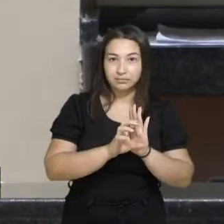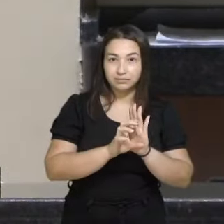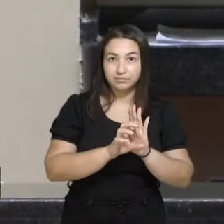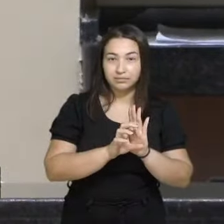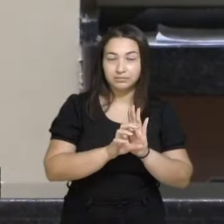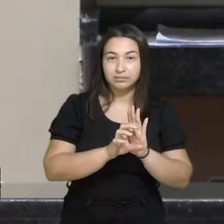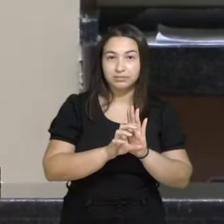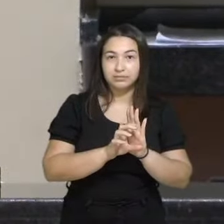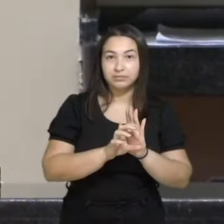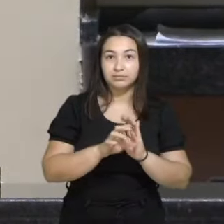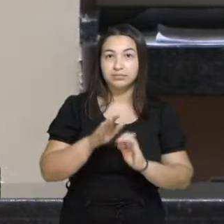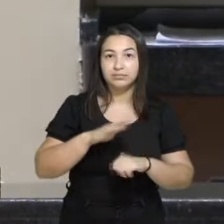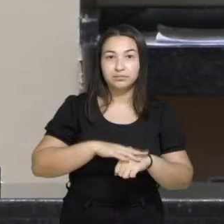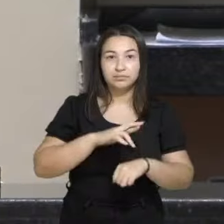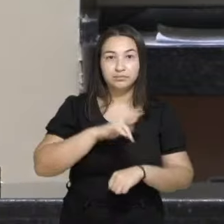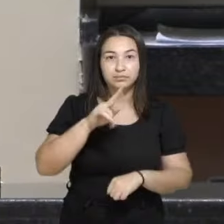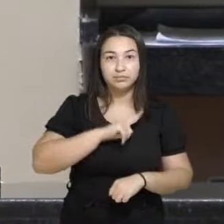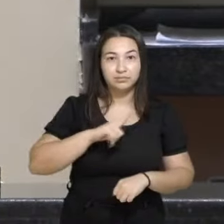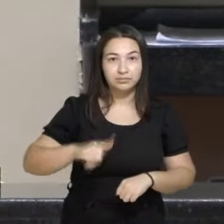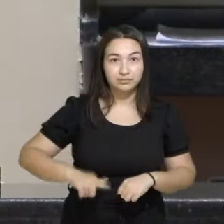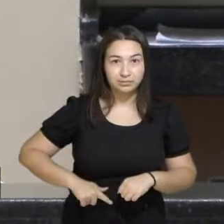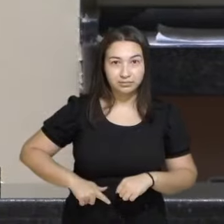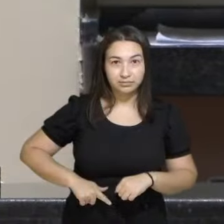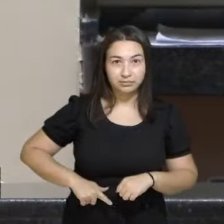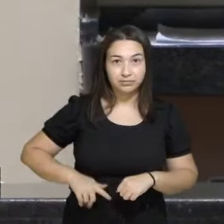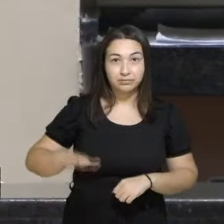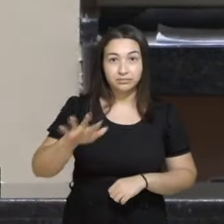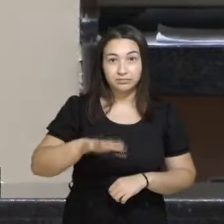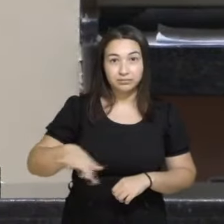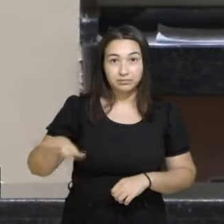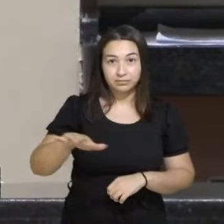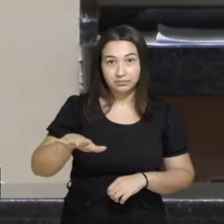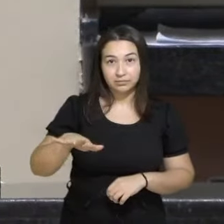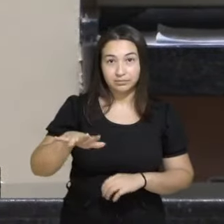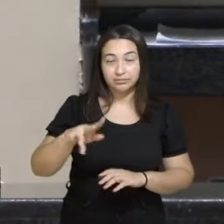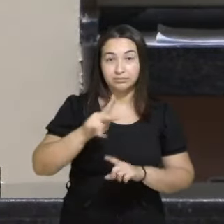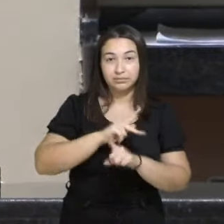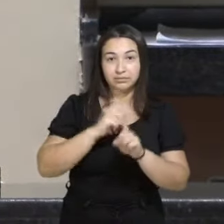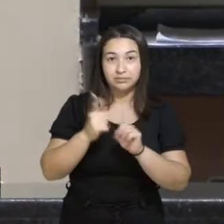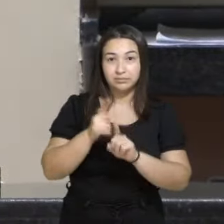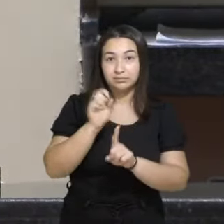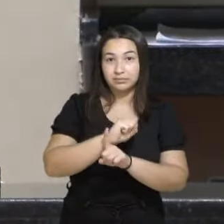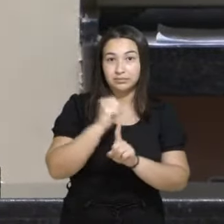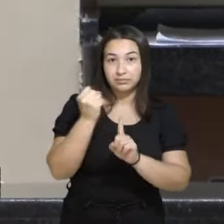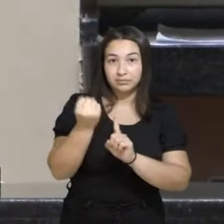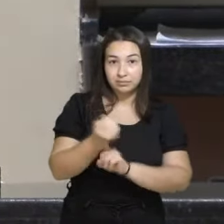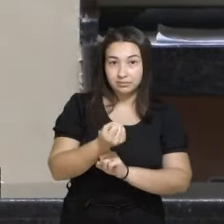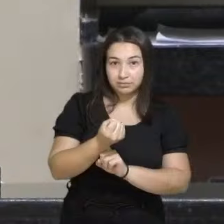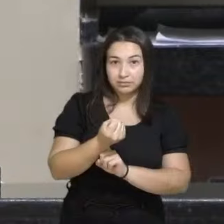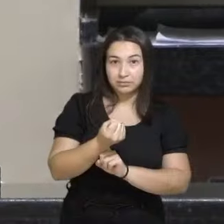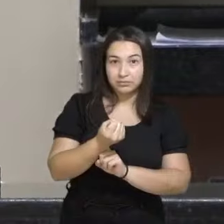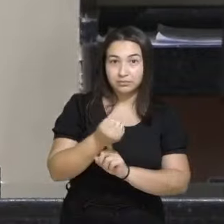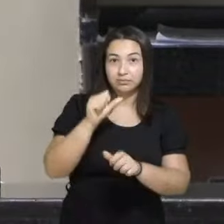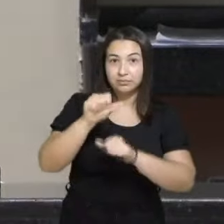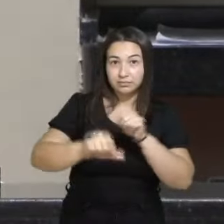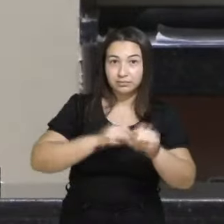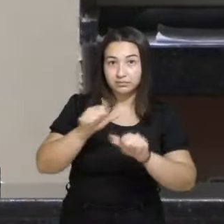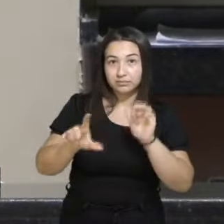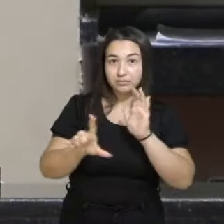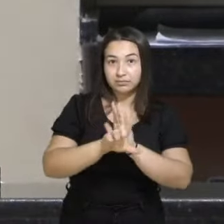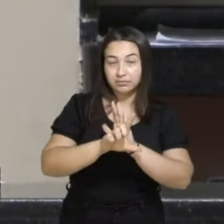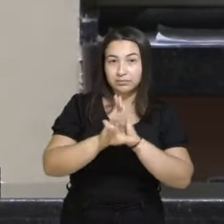institui a segregação de massa de segurados do regime próprio da Previdência Social do Estado de Santa Catarina. Altera as leis